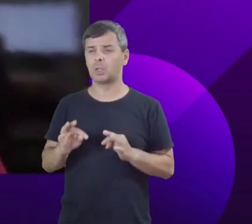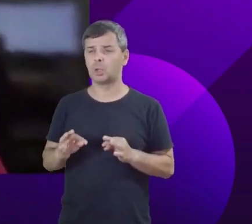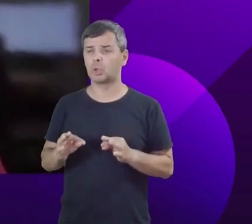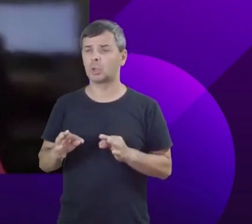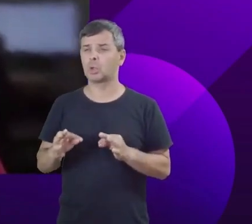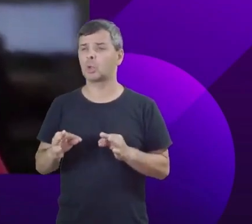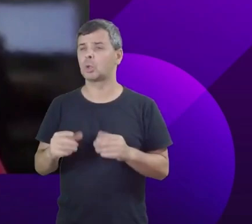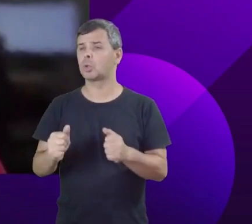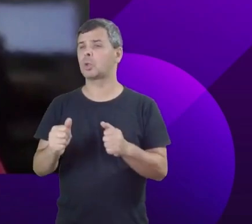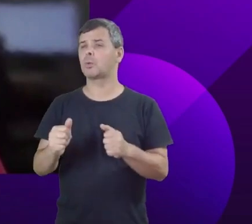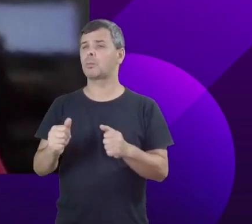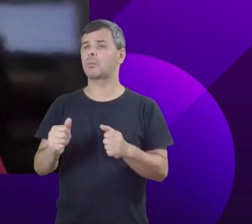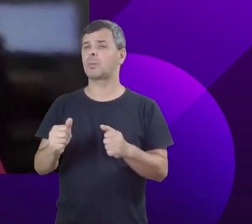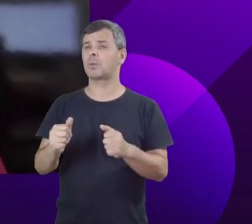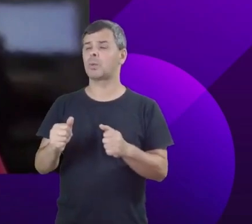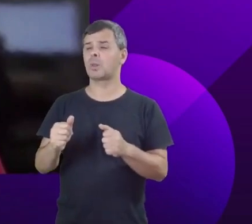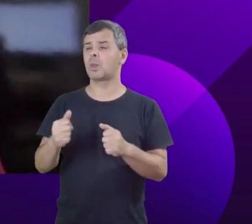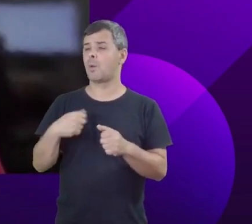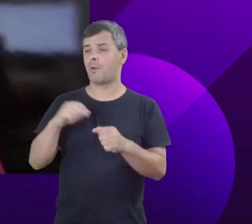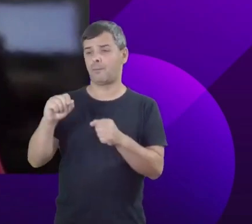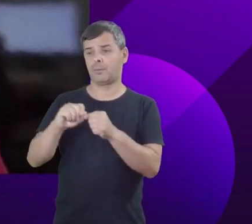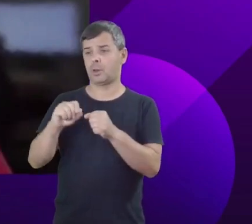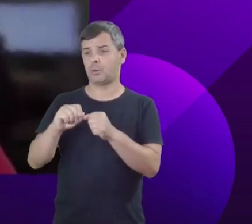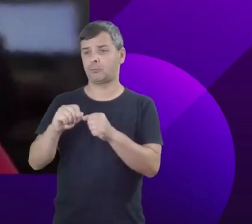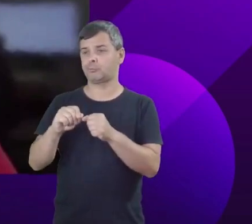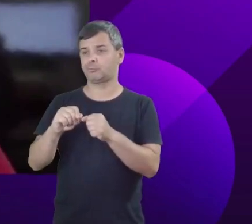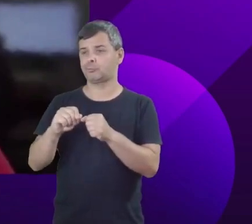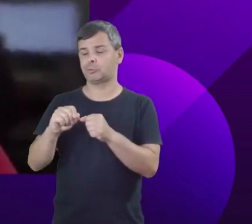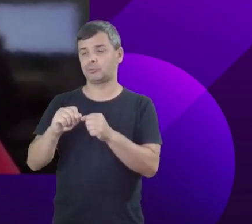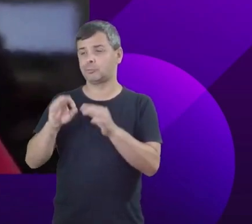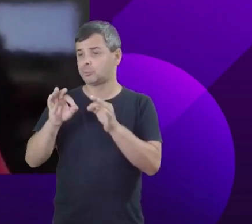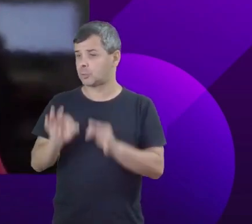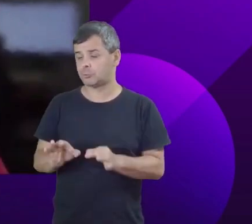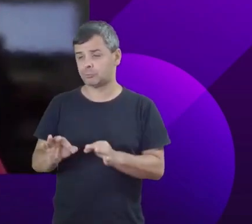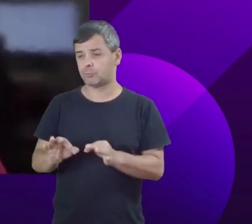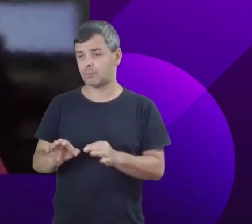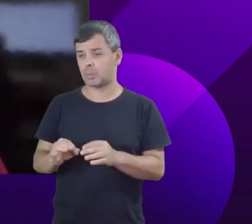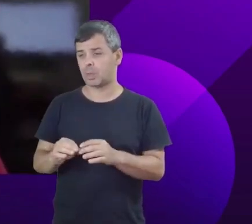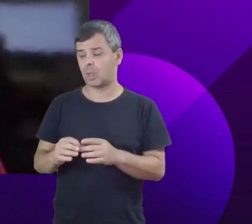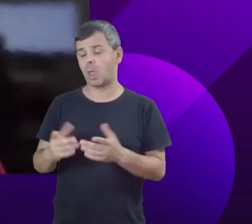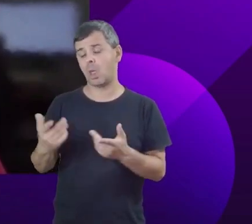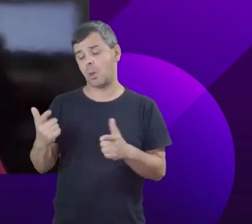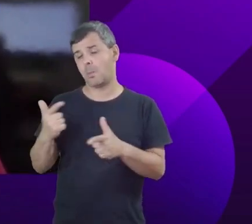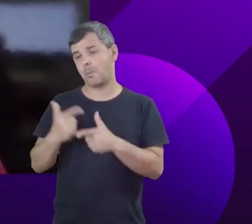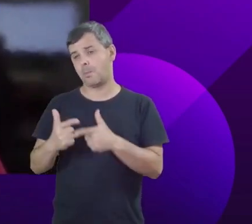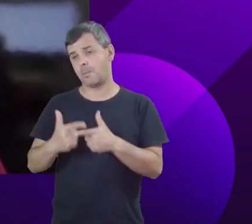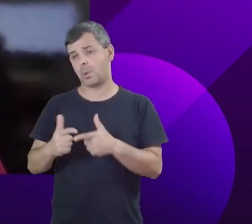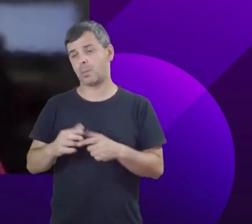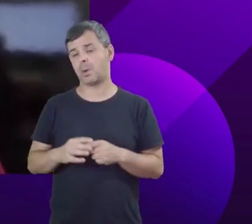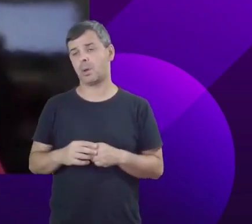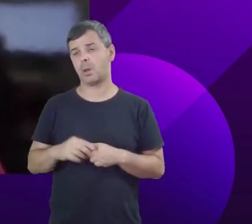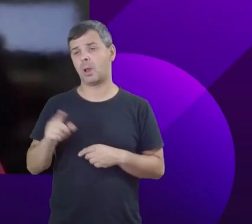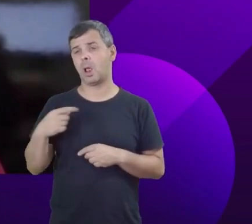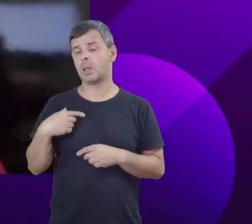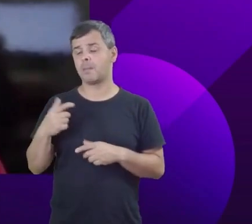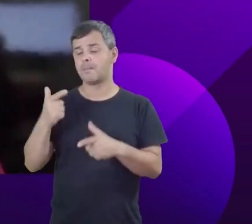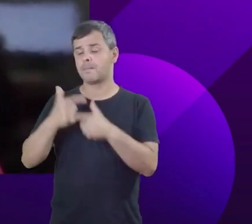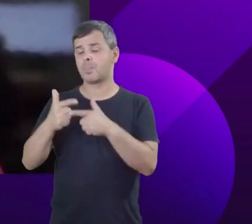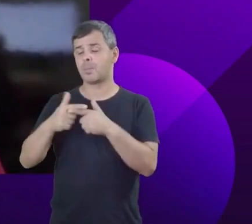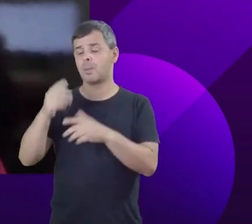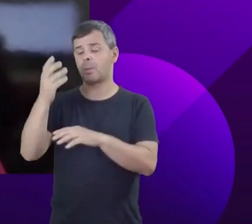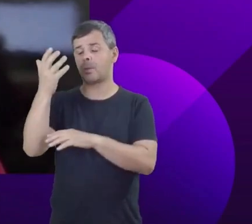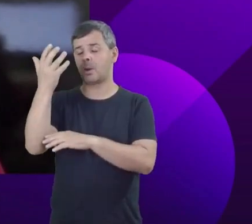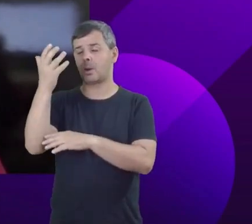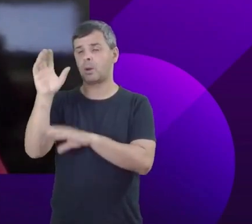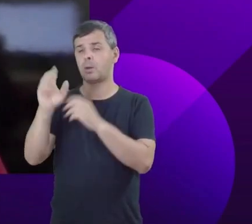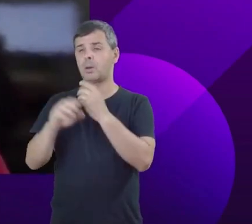elas não estavam em pleno funcionamento, e aí também ocasionou essa catástrofe toda, e também